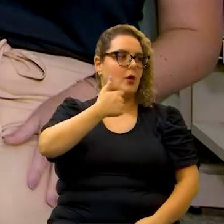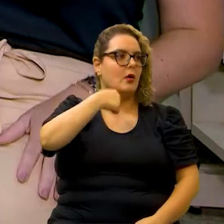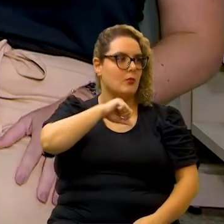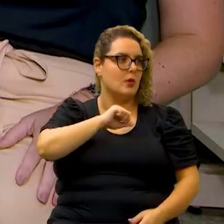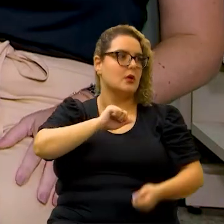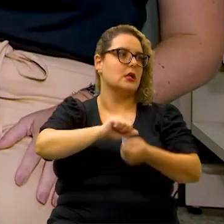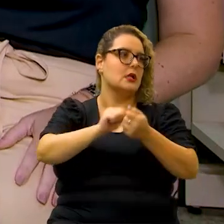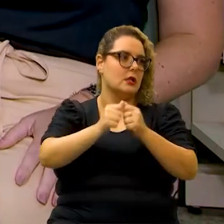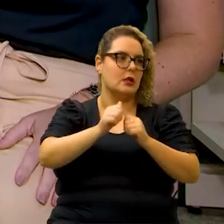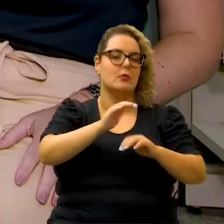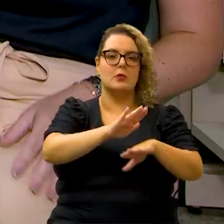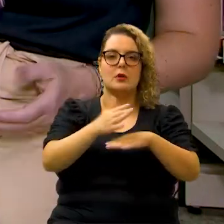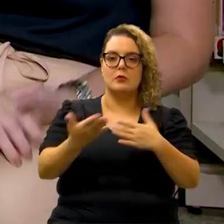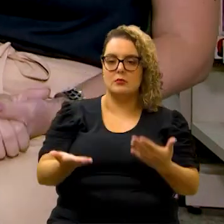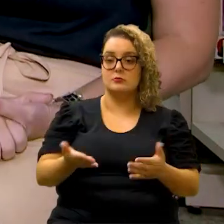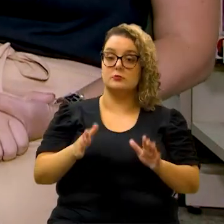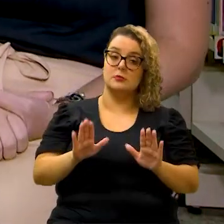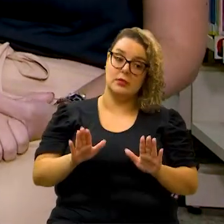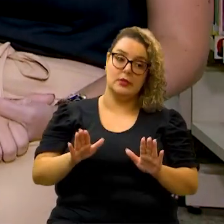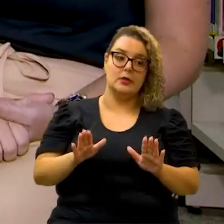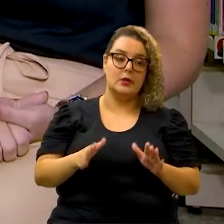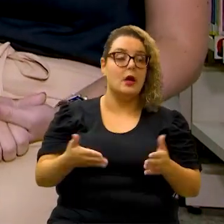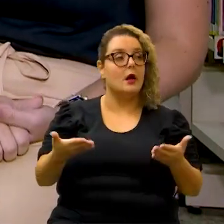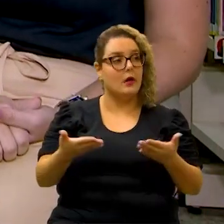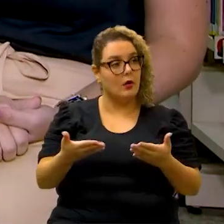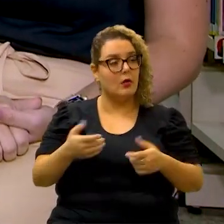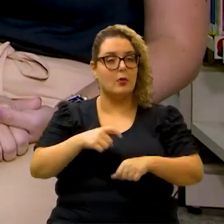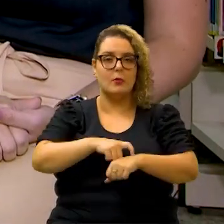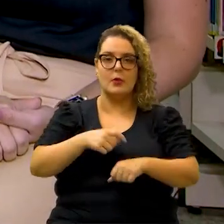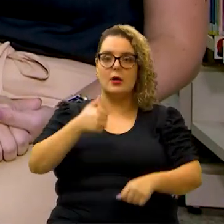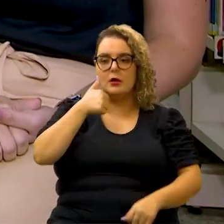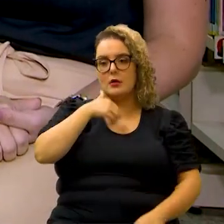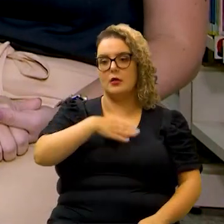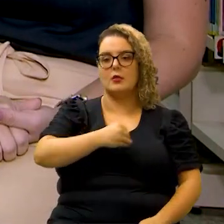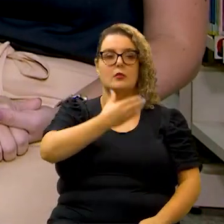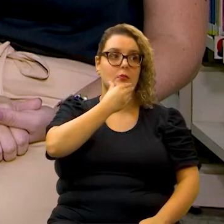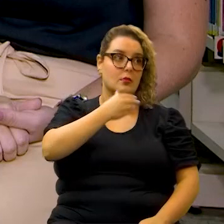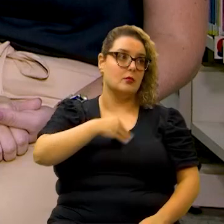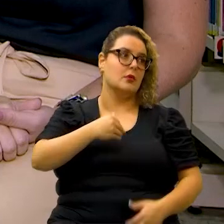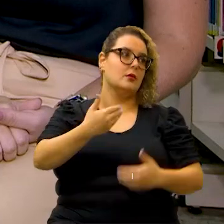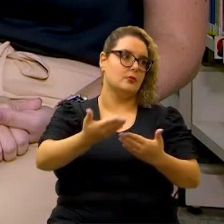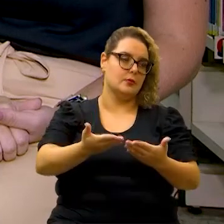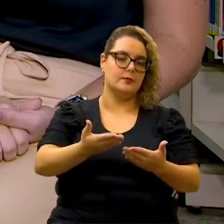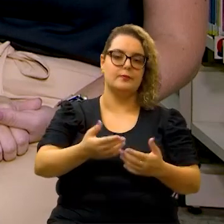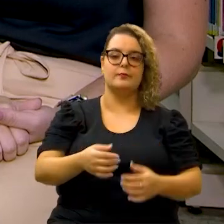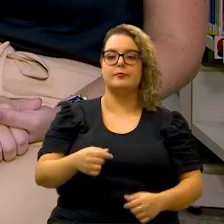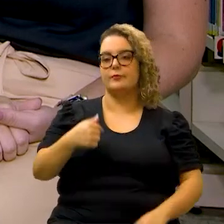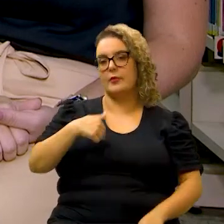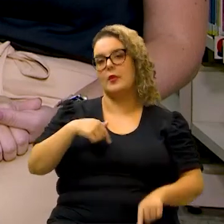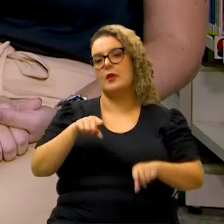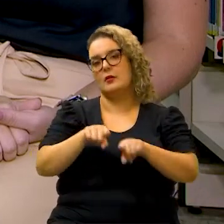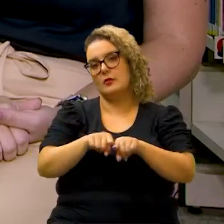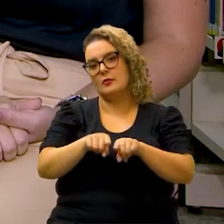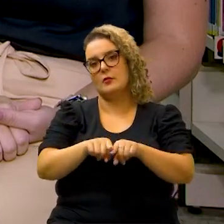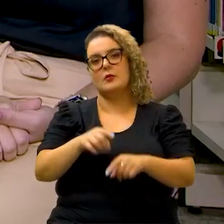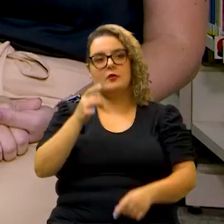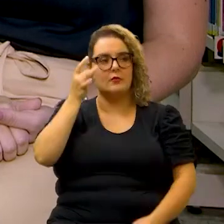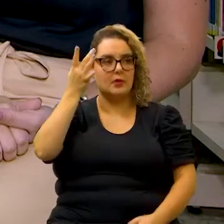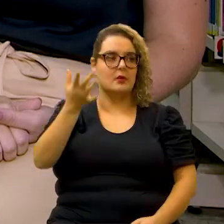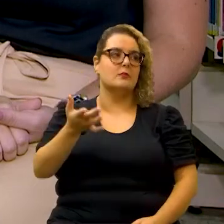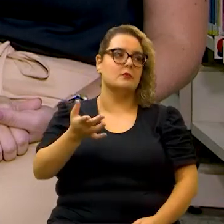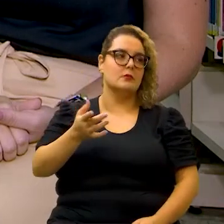também têm que fazer parte desse processo de adaptação no sentido de, opa, peraí, vai, agora é o momento da minha filha, é o momento do meu filho, também